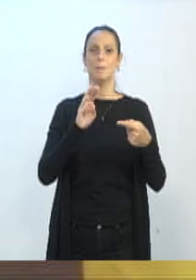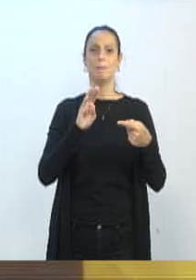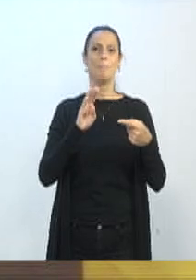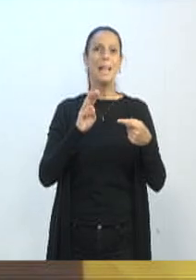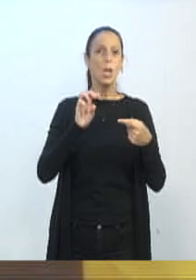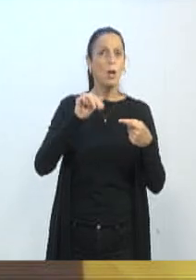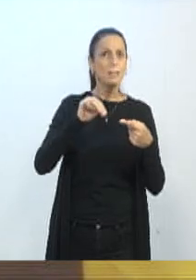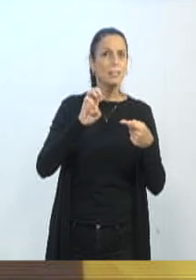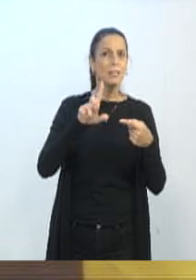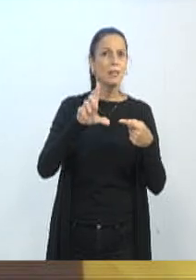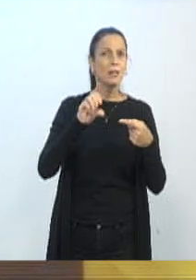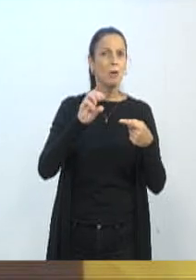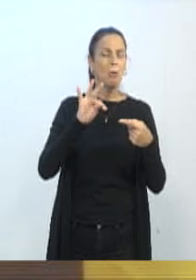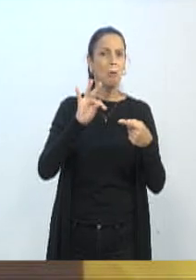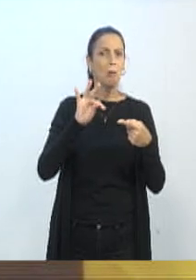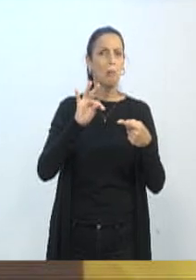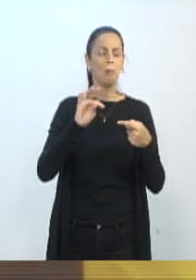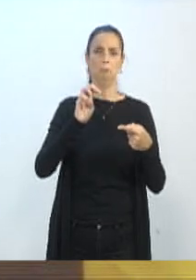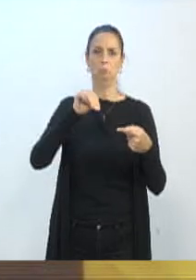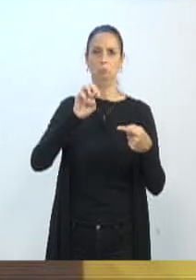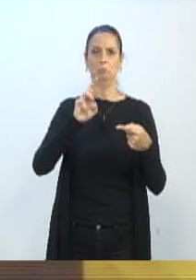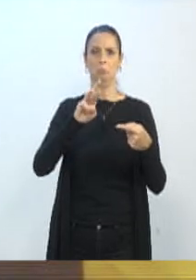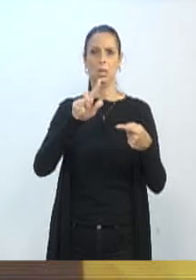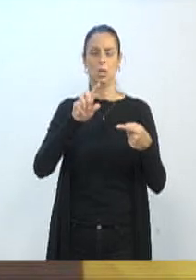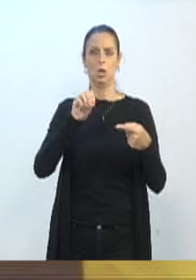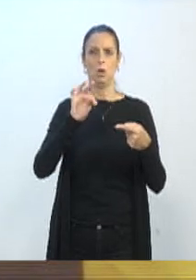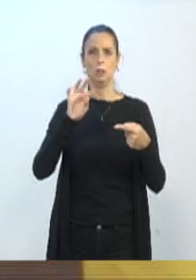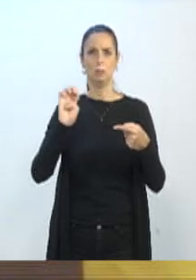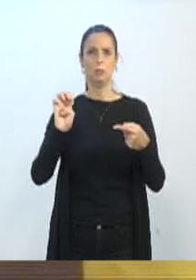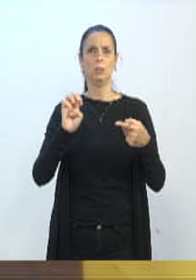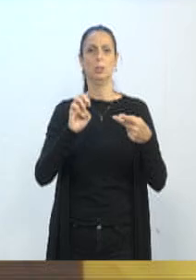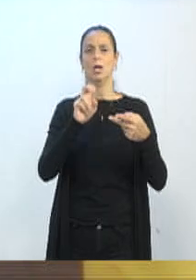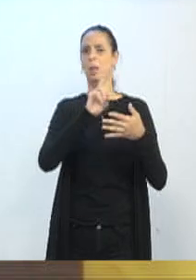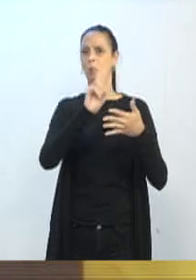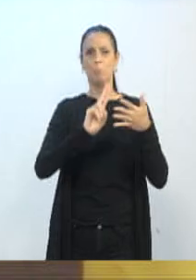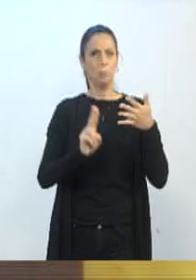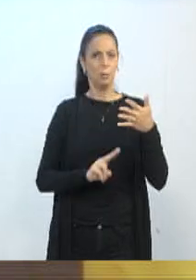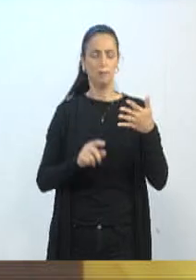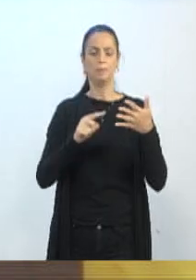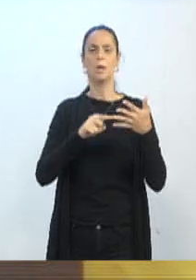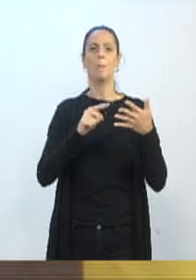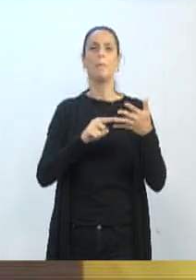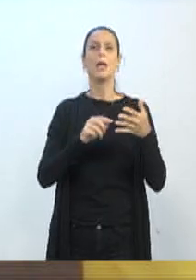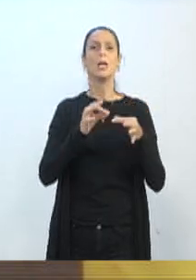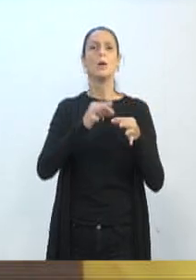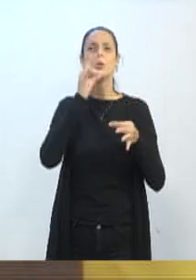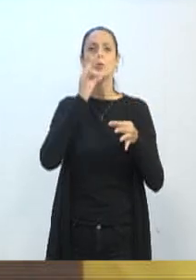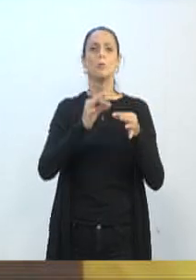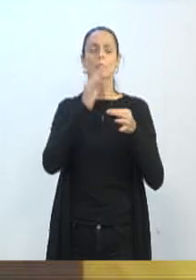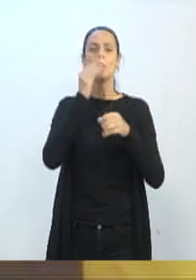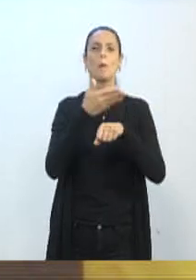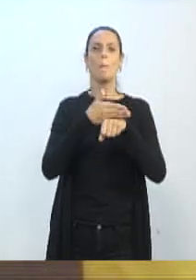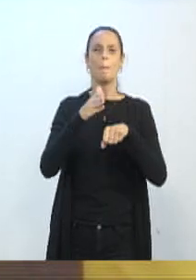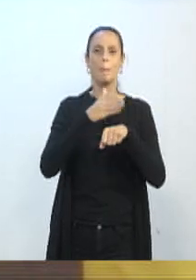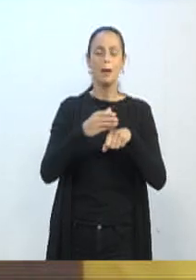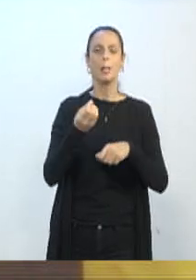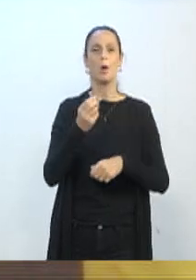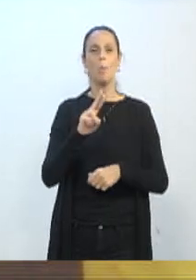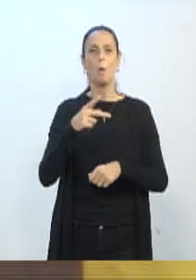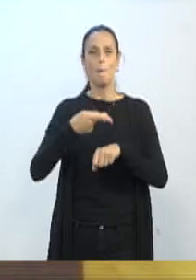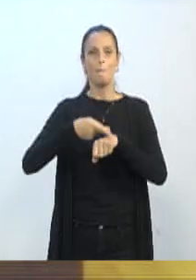com Cabernet ou da Uva Além disso O branco polásque apelidado de vinho prata